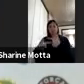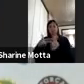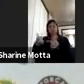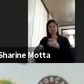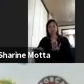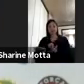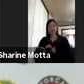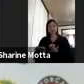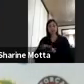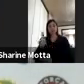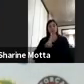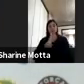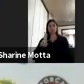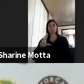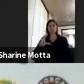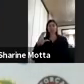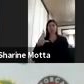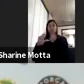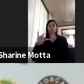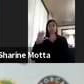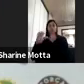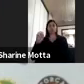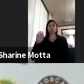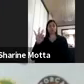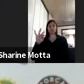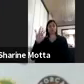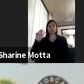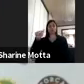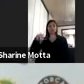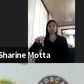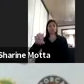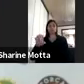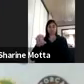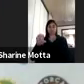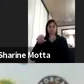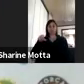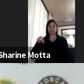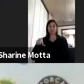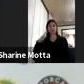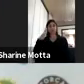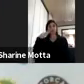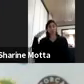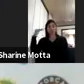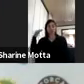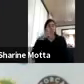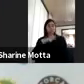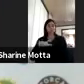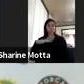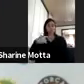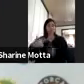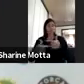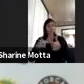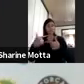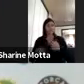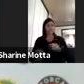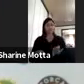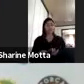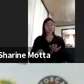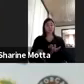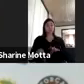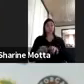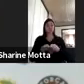Trabalho, a doutora Cristiane Maria Esbalqueiro Lopes. Ela